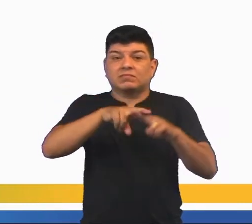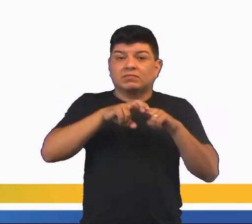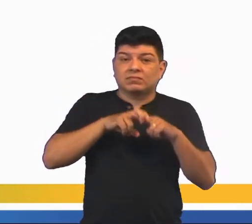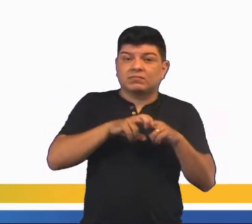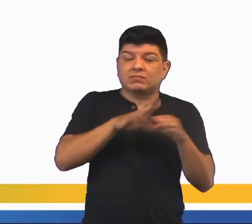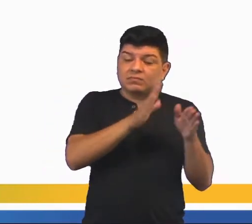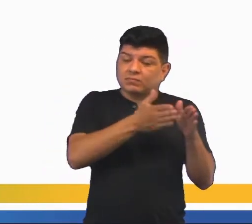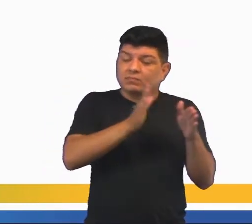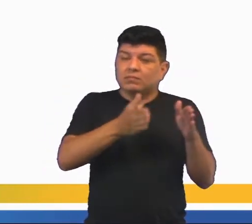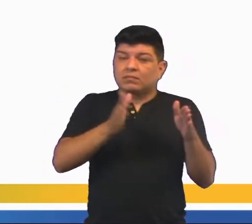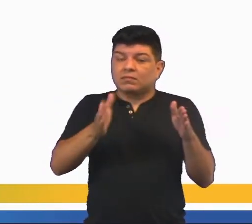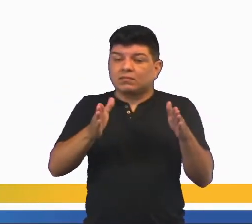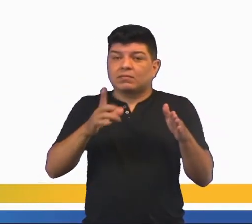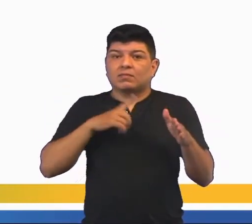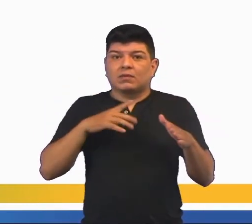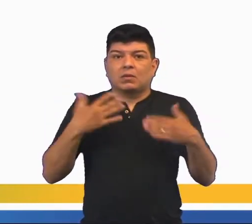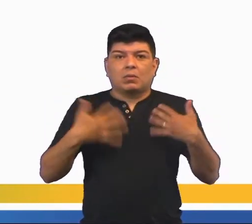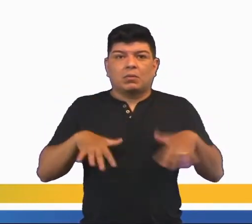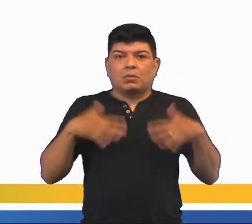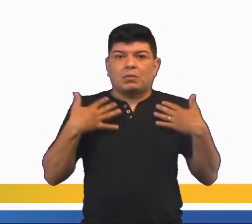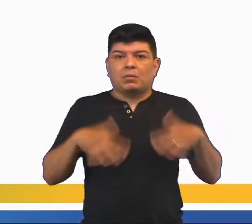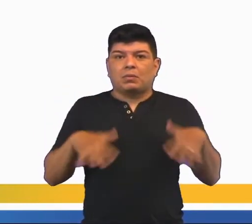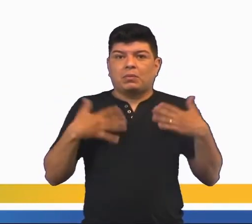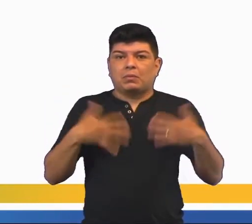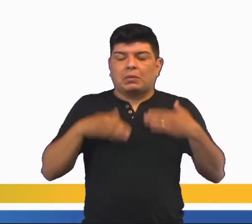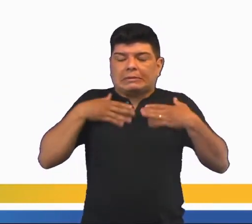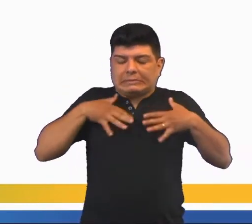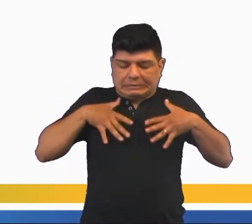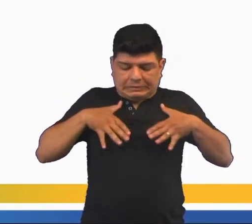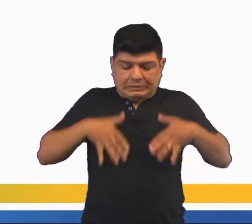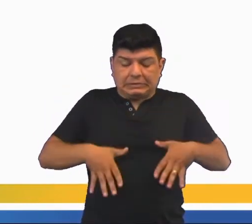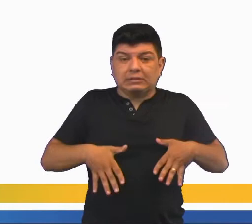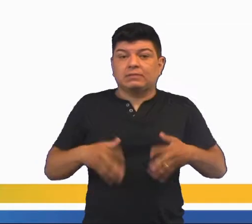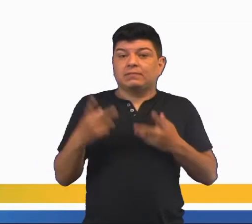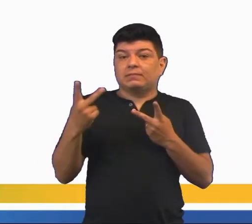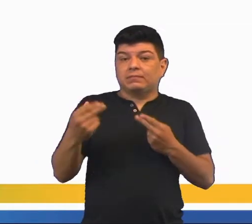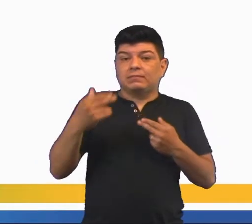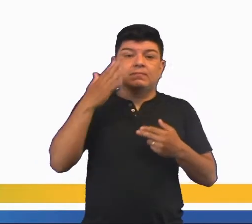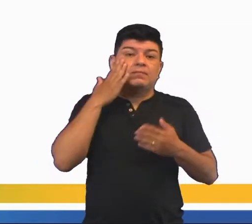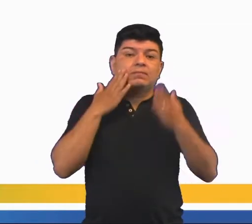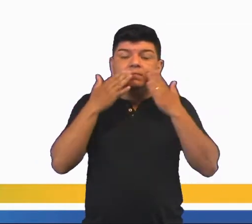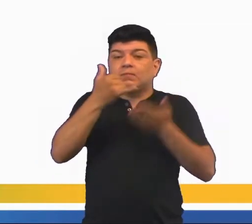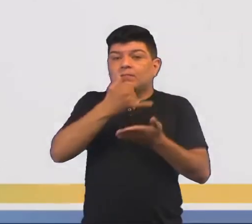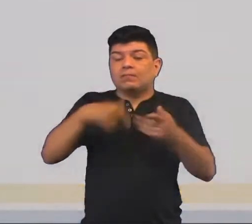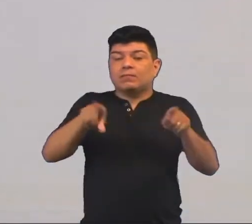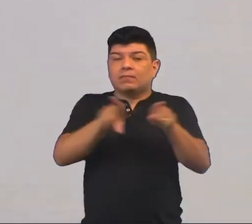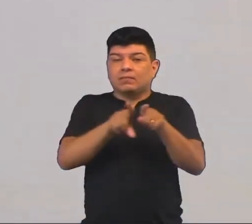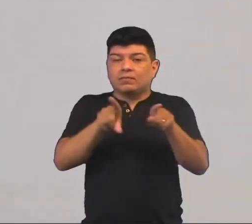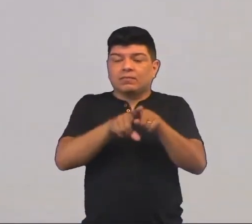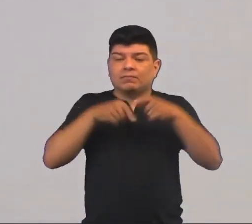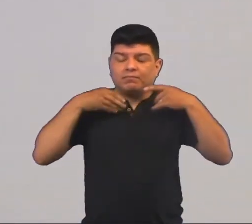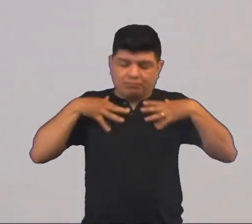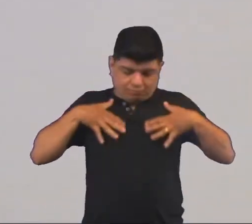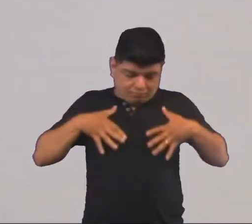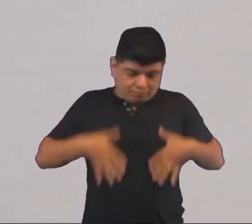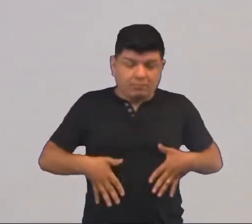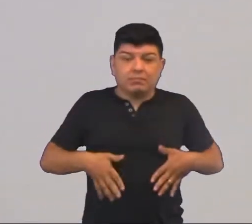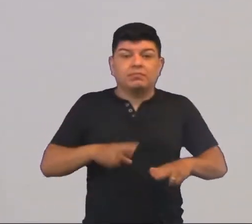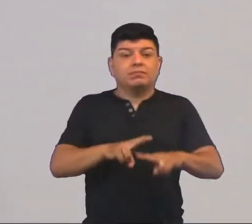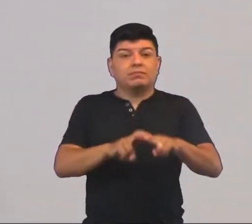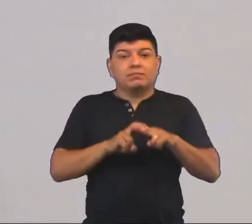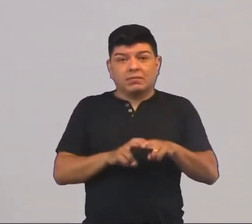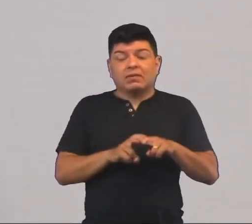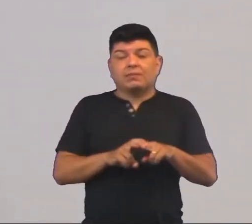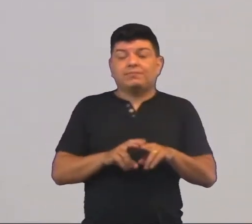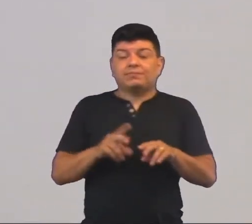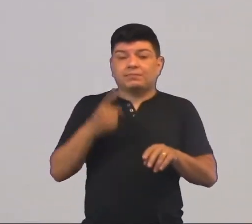Nessa faixa etária, há um excesso também de suor, assim como oleosidade, há também de suor. E aí,